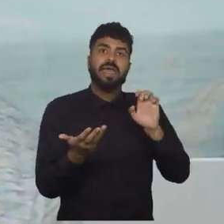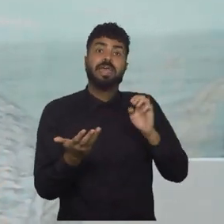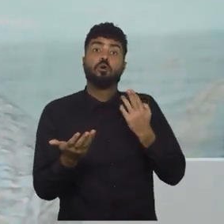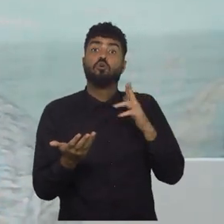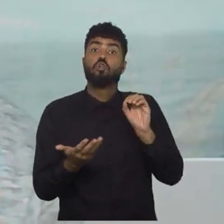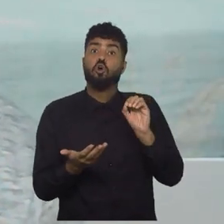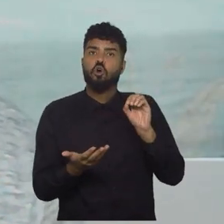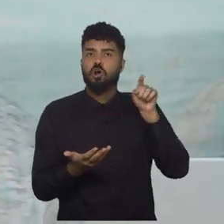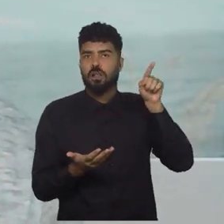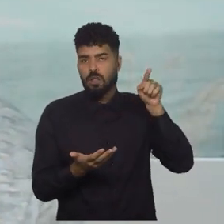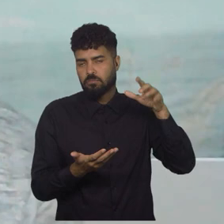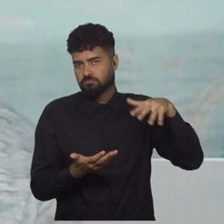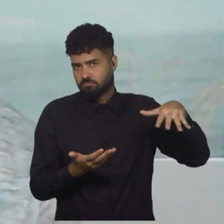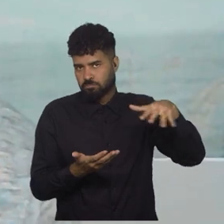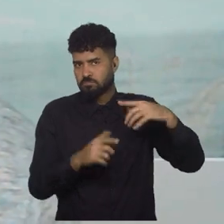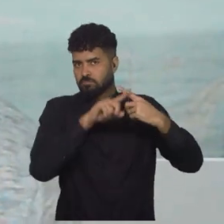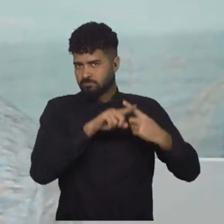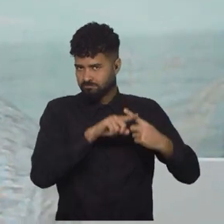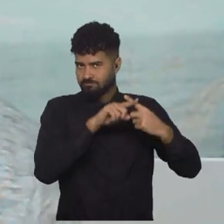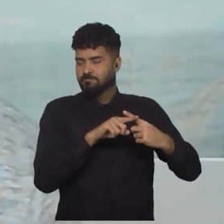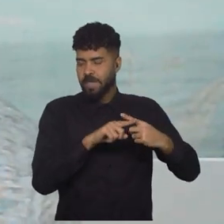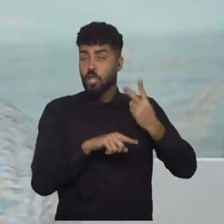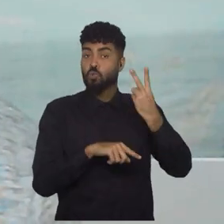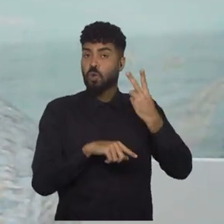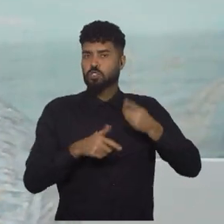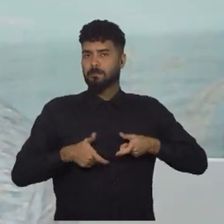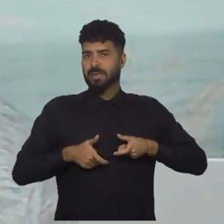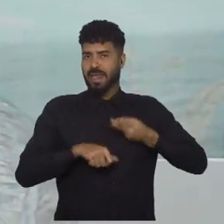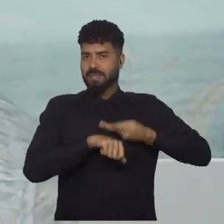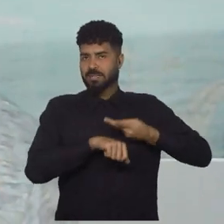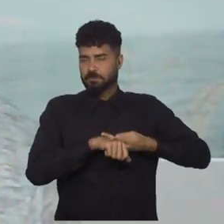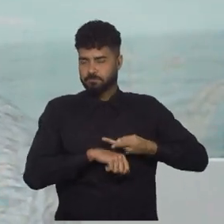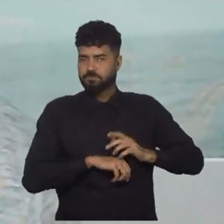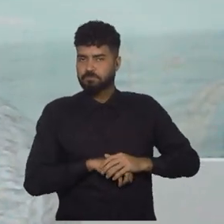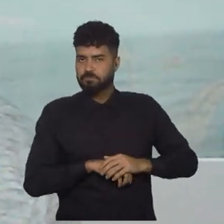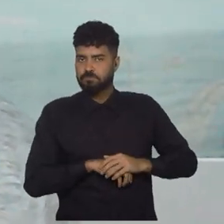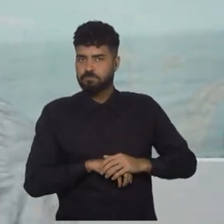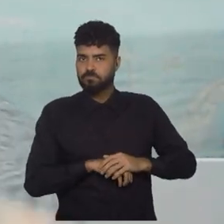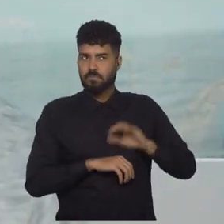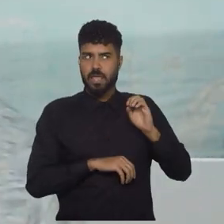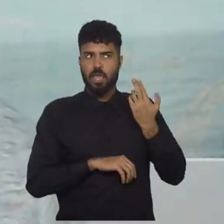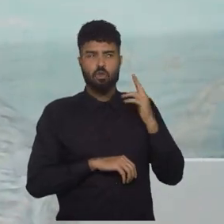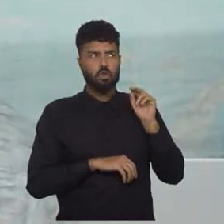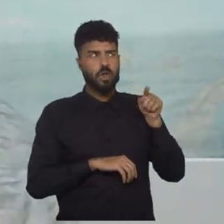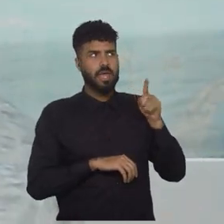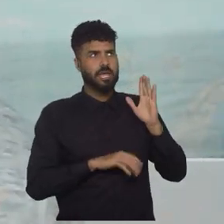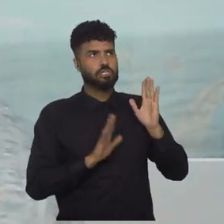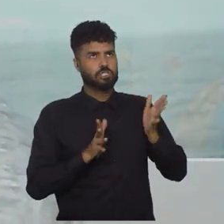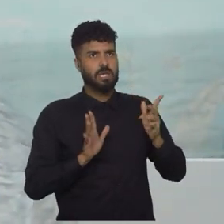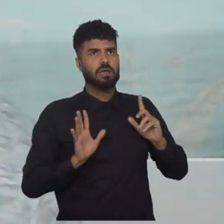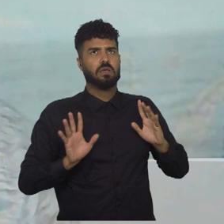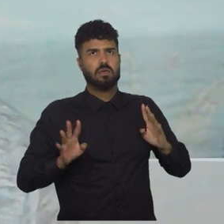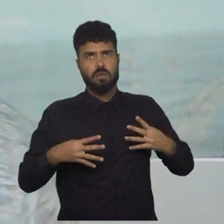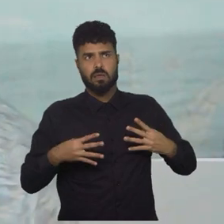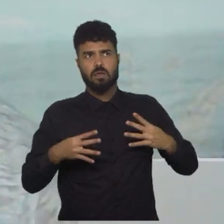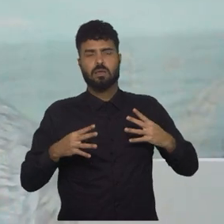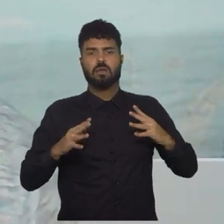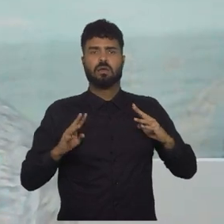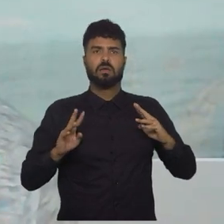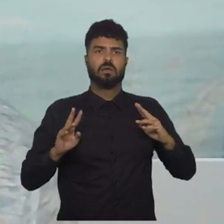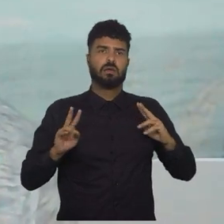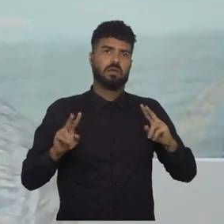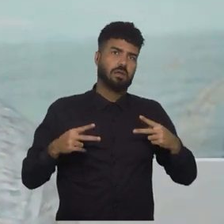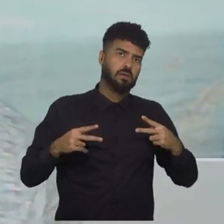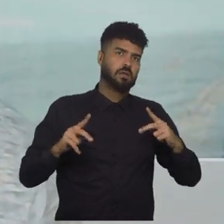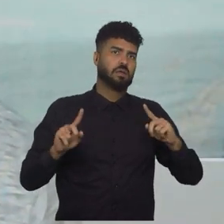né? Duas pratas, né? E aí, se você pegar a Euro, foi... o máximo que chegou foi também a prata,